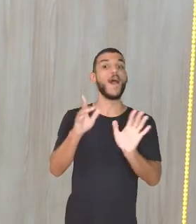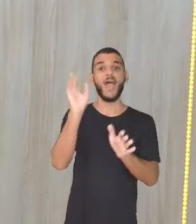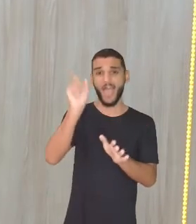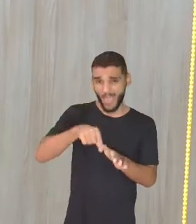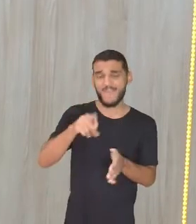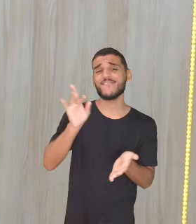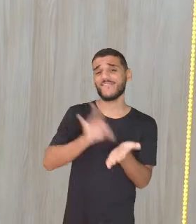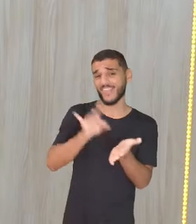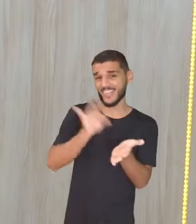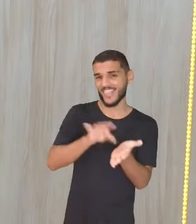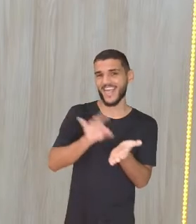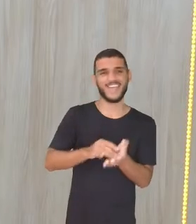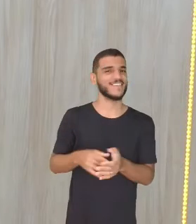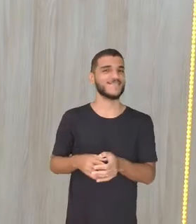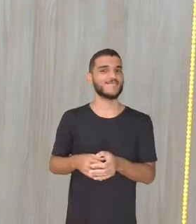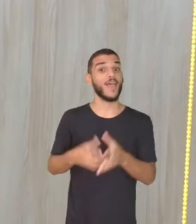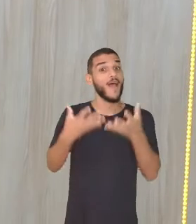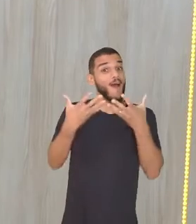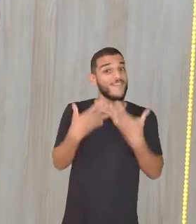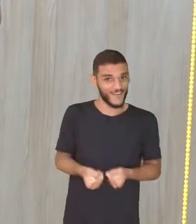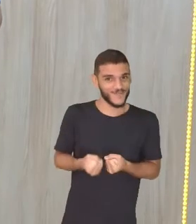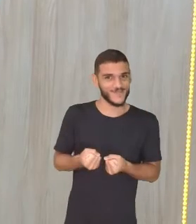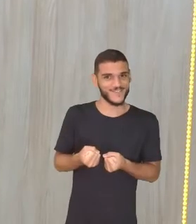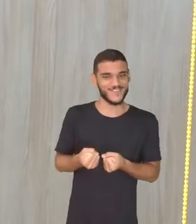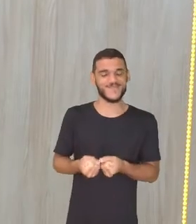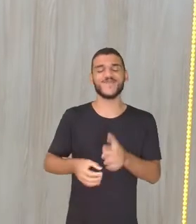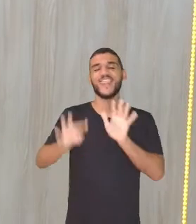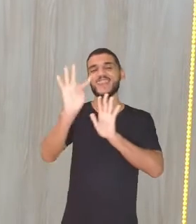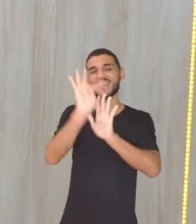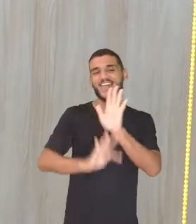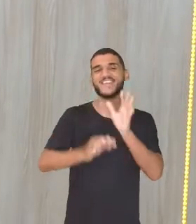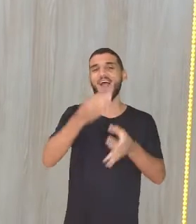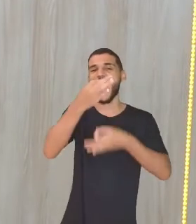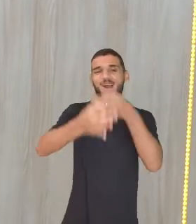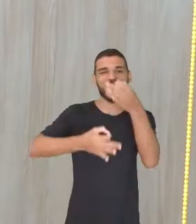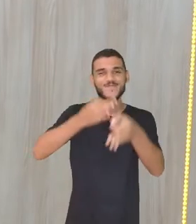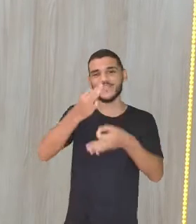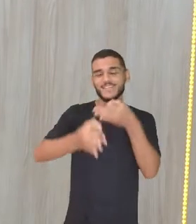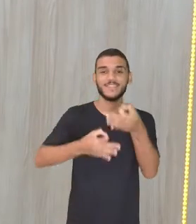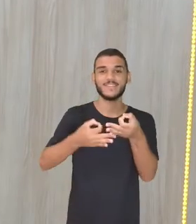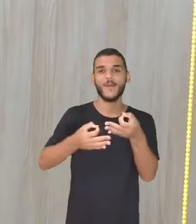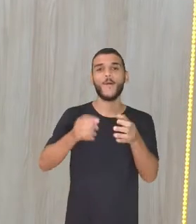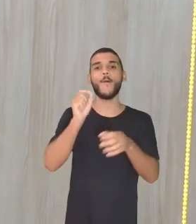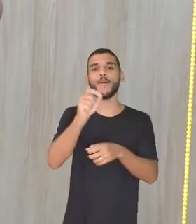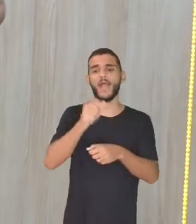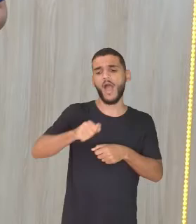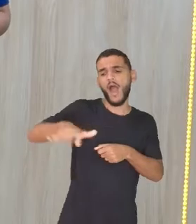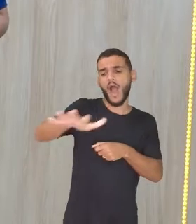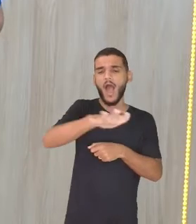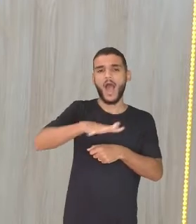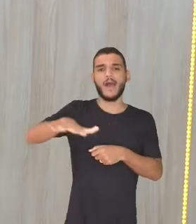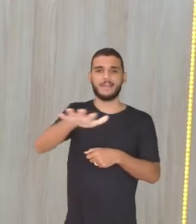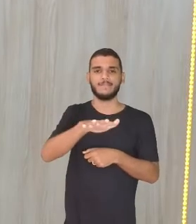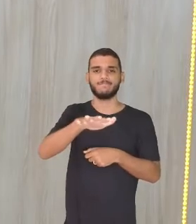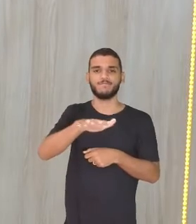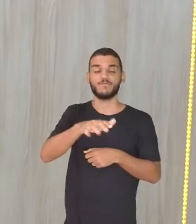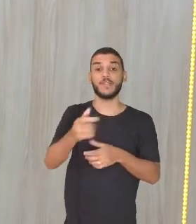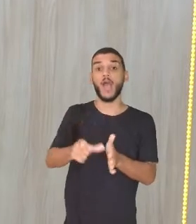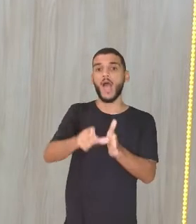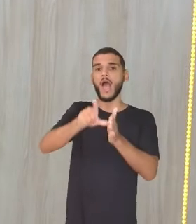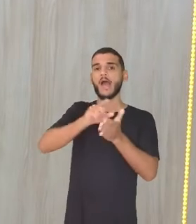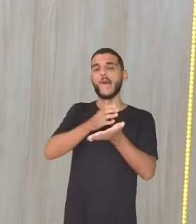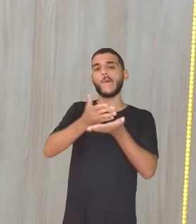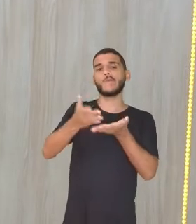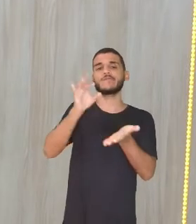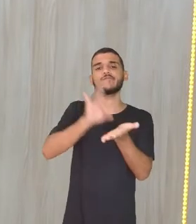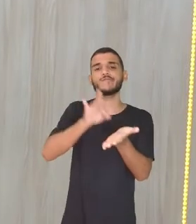é. Então, bora simbora, que hoje a gente vai falar de texto argumentativo no sentido bem amplo, tá? Antes de começarmos a